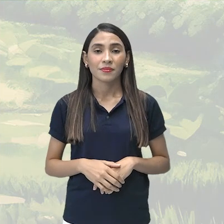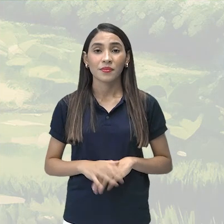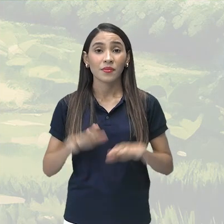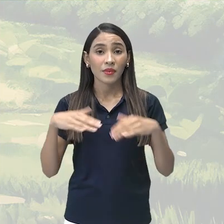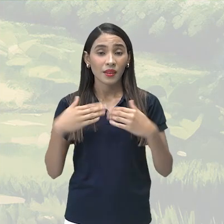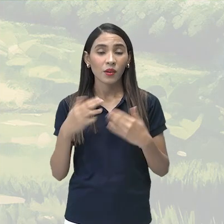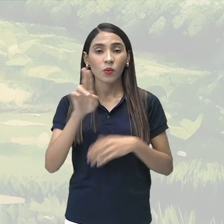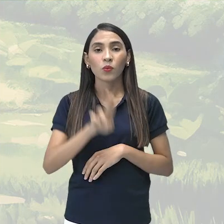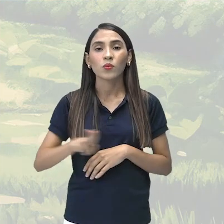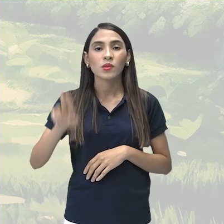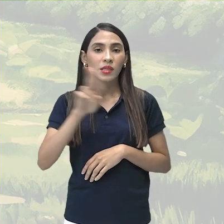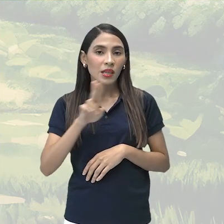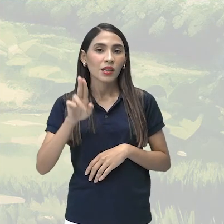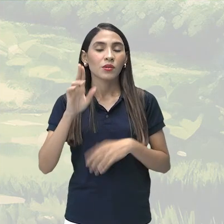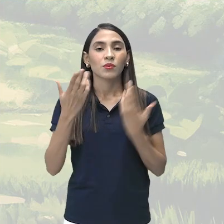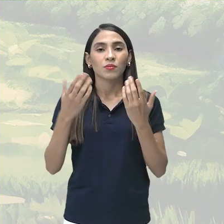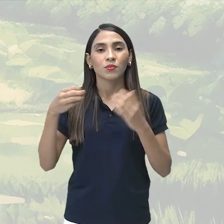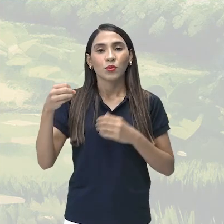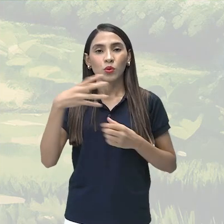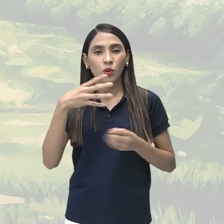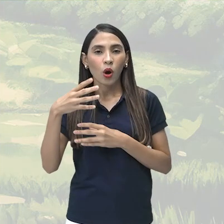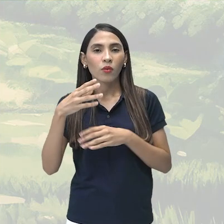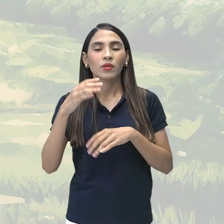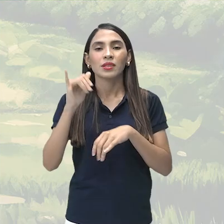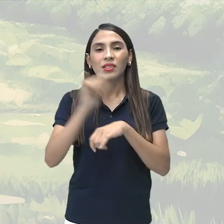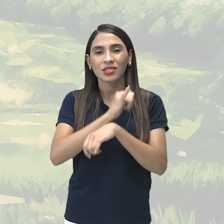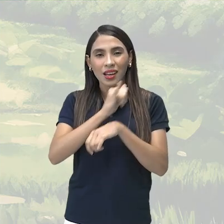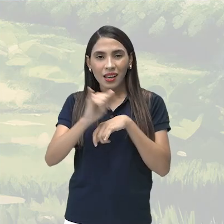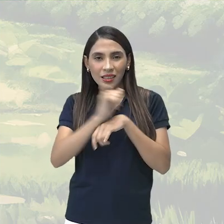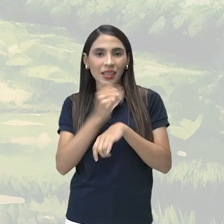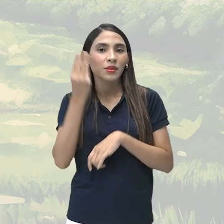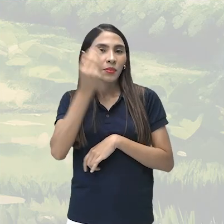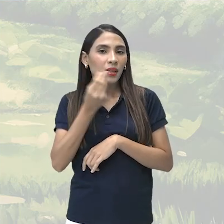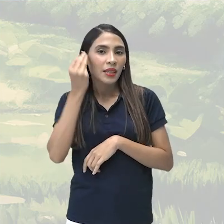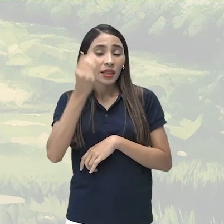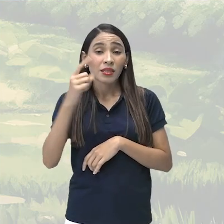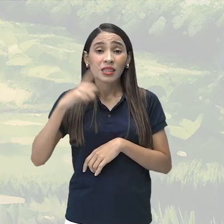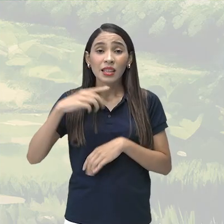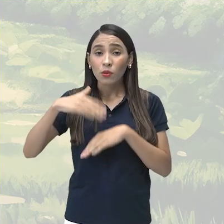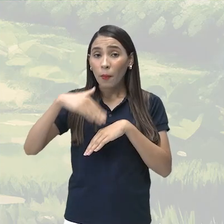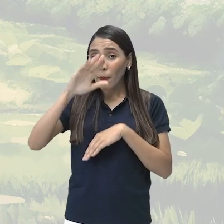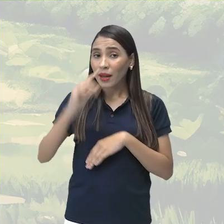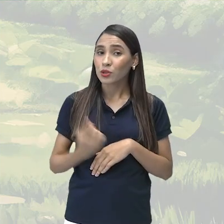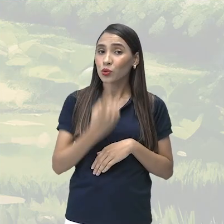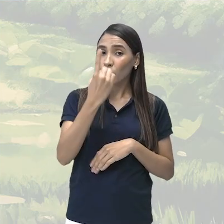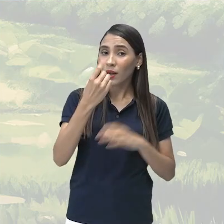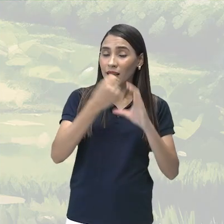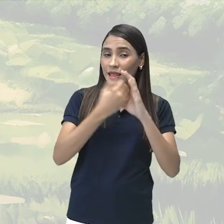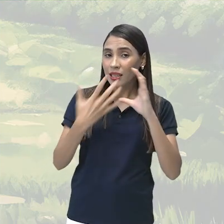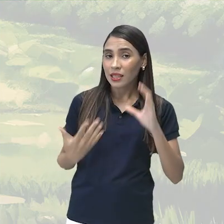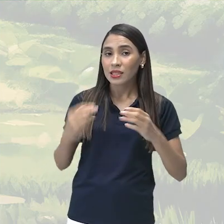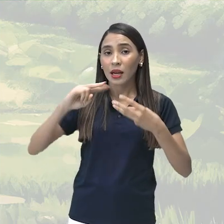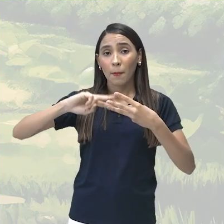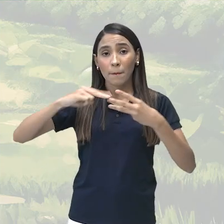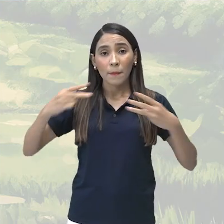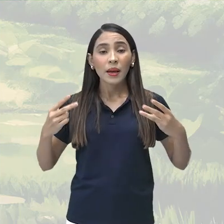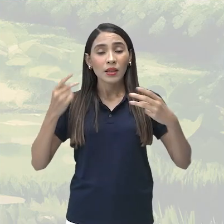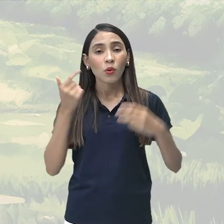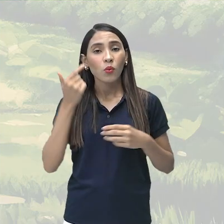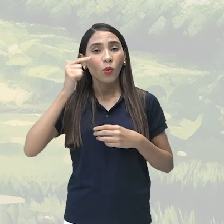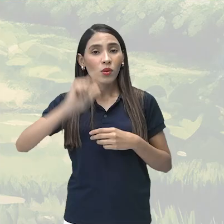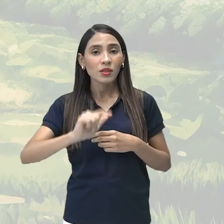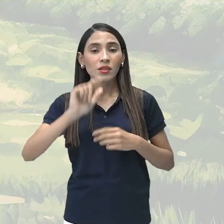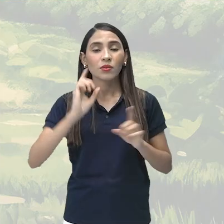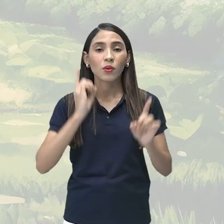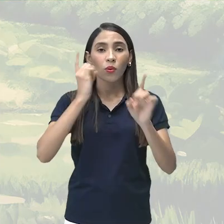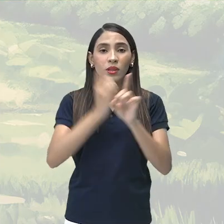Por meio dos novos experimentos, agora envolvendo mais de uma característica por vez, Mendel chegou aos